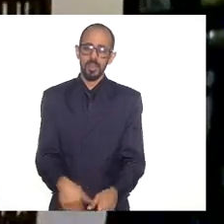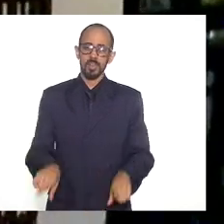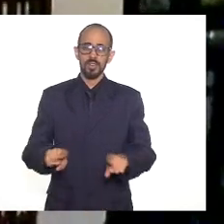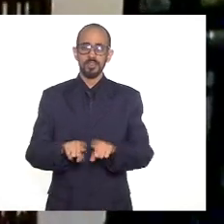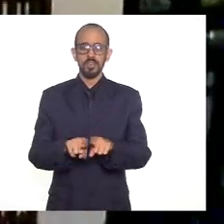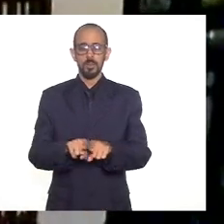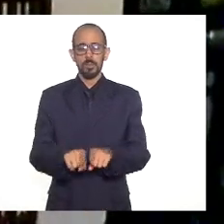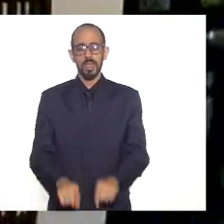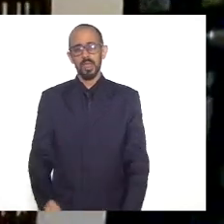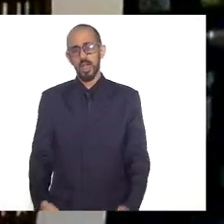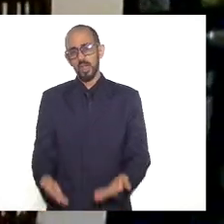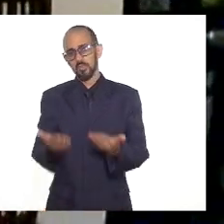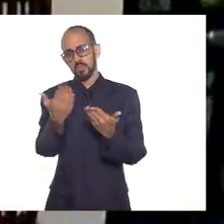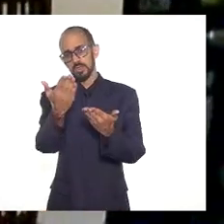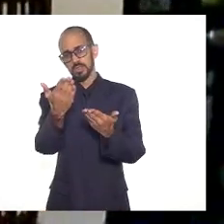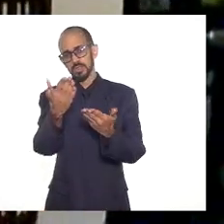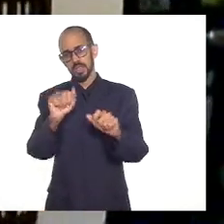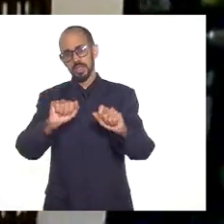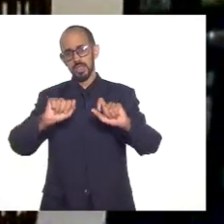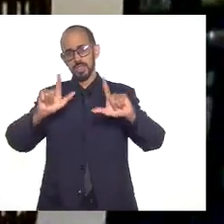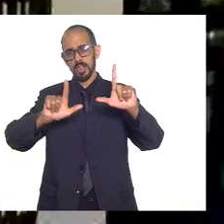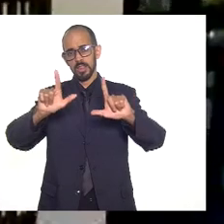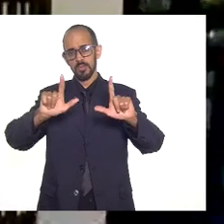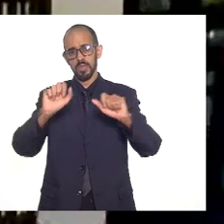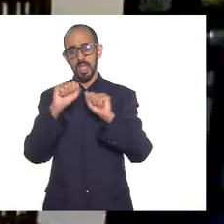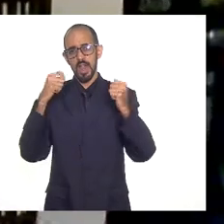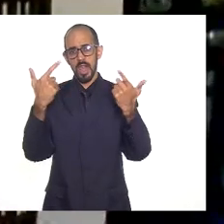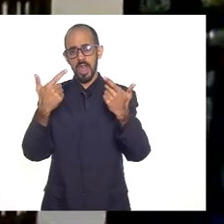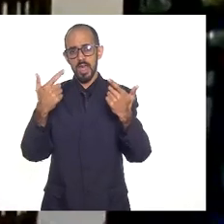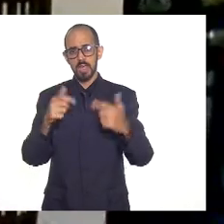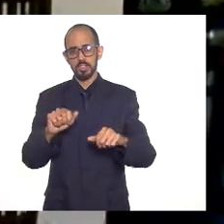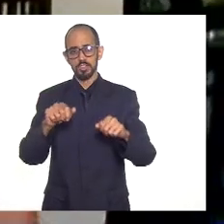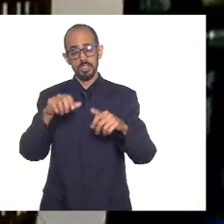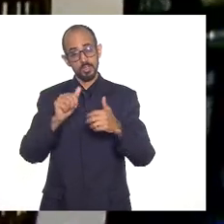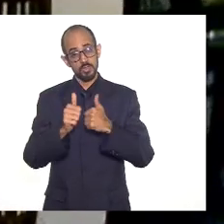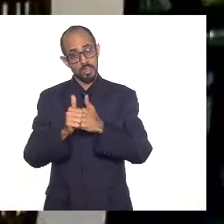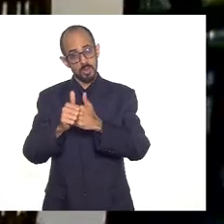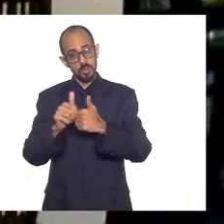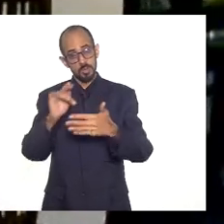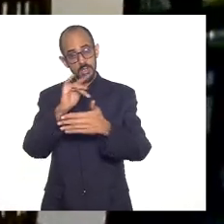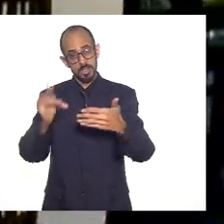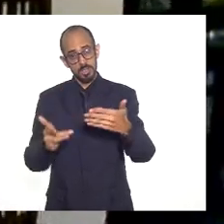aqueles que nos assistem pela TV Alege, aqueles que nos acompanham pelas redes sociais.